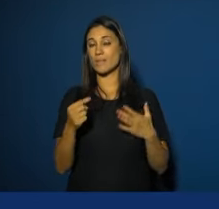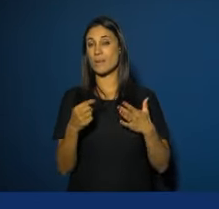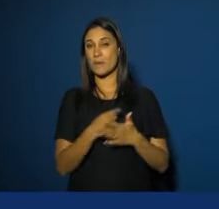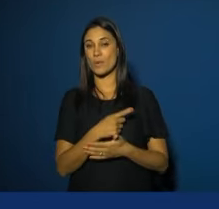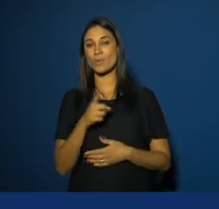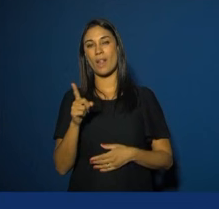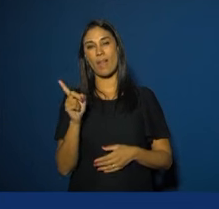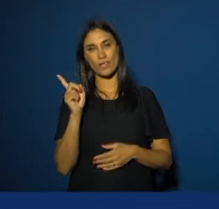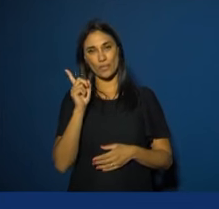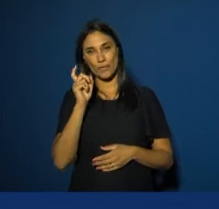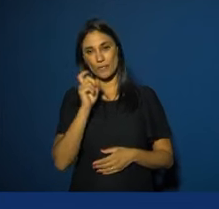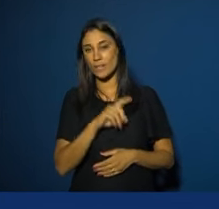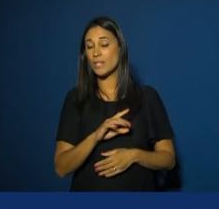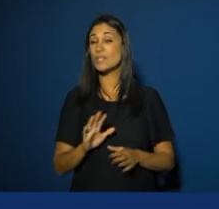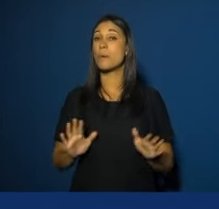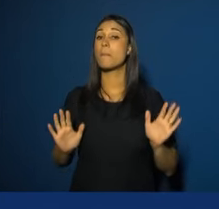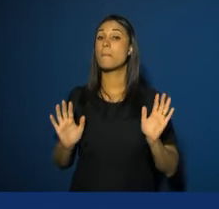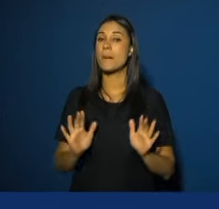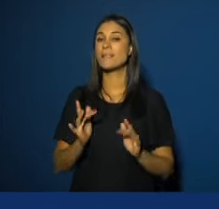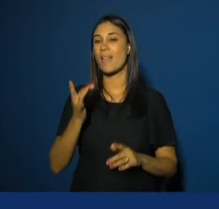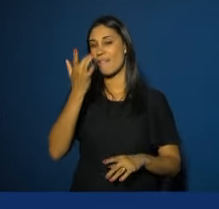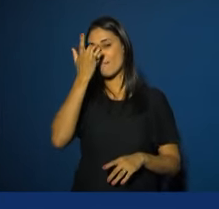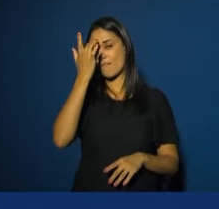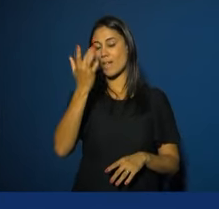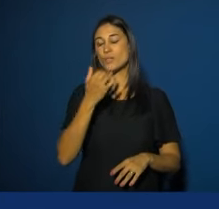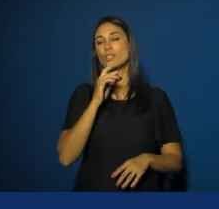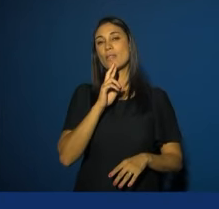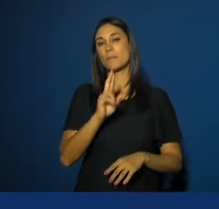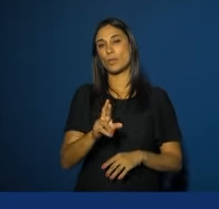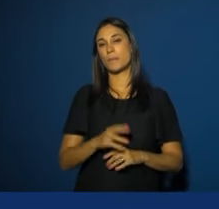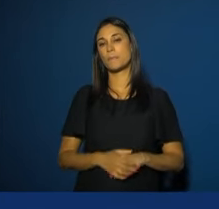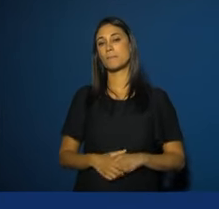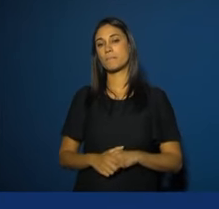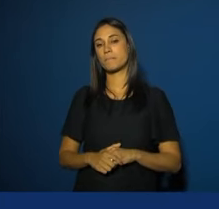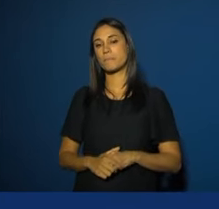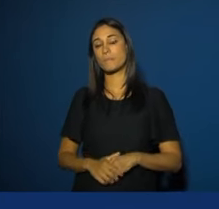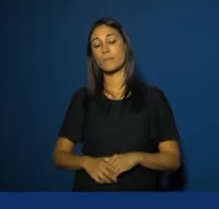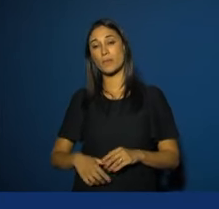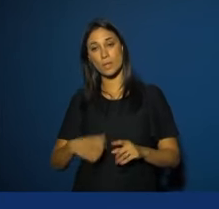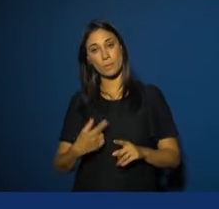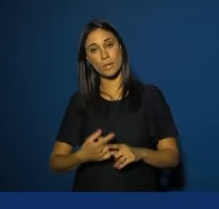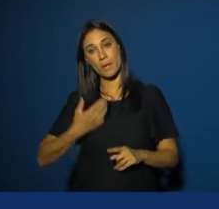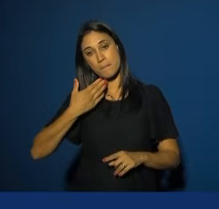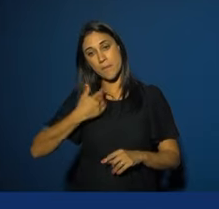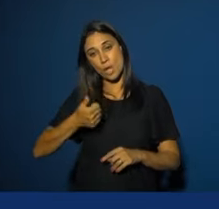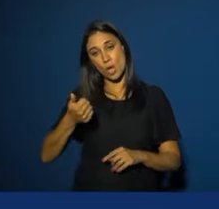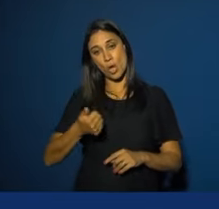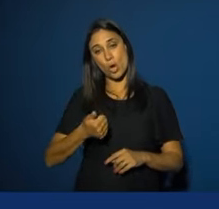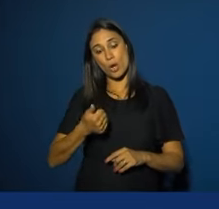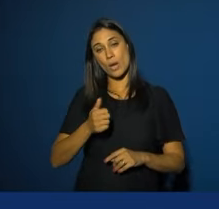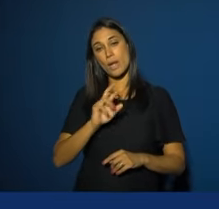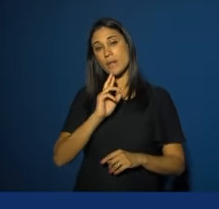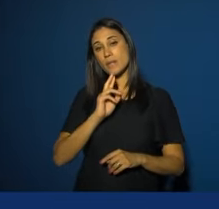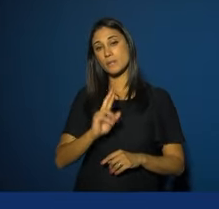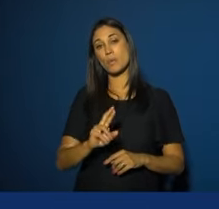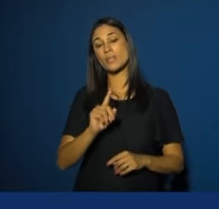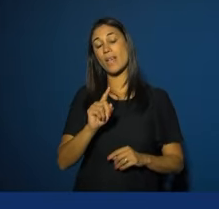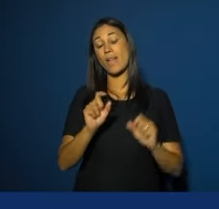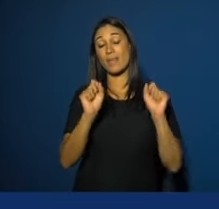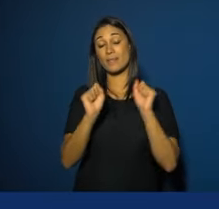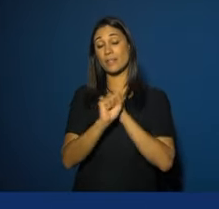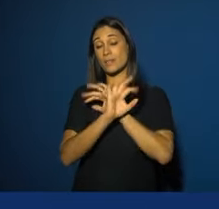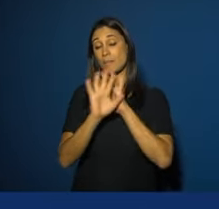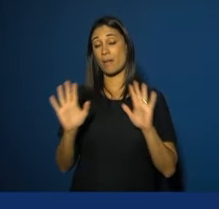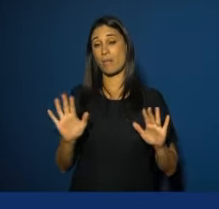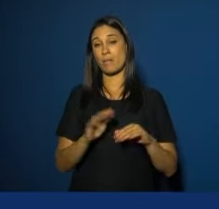é difícil, mas ela é fácil de responder, porque a melhor resposta para esse tipo de pergunta é a